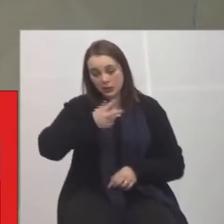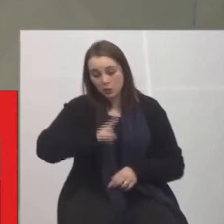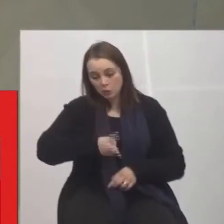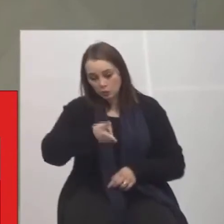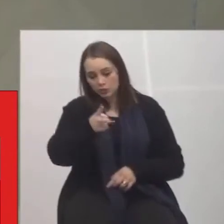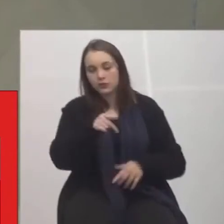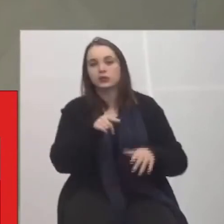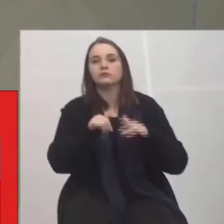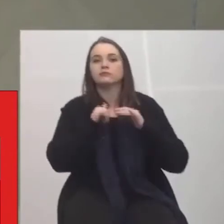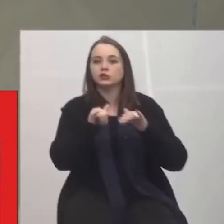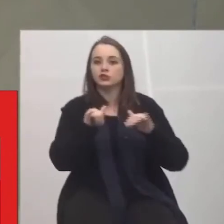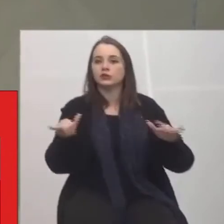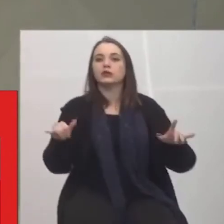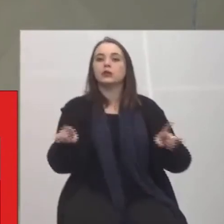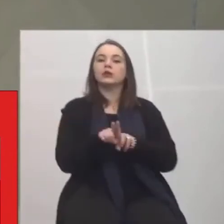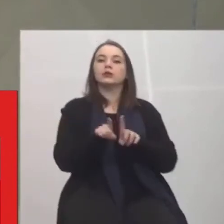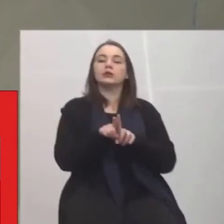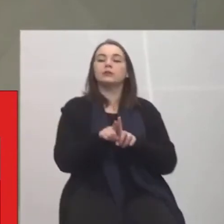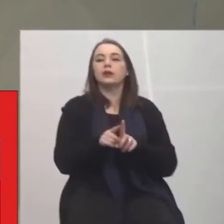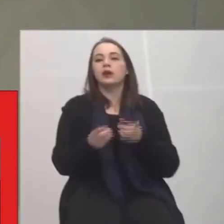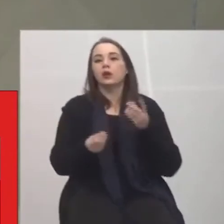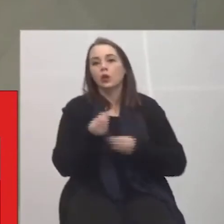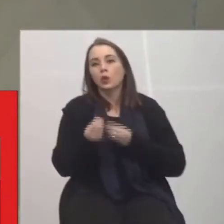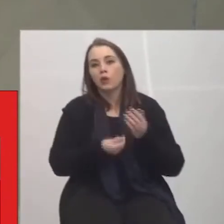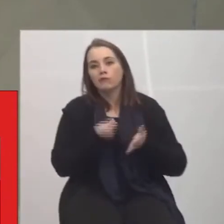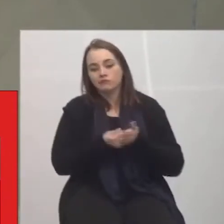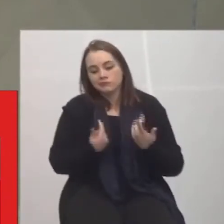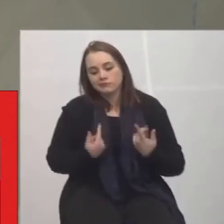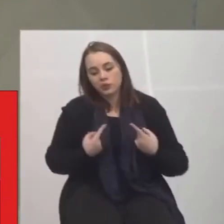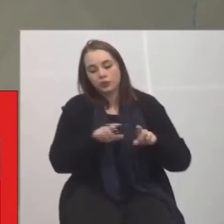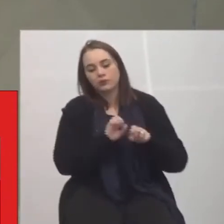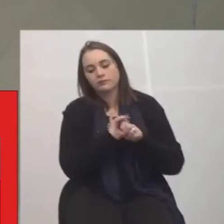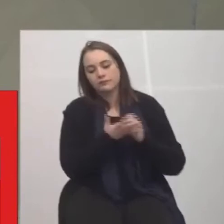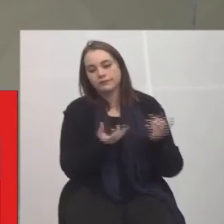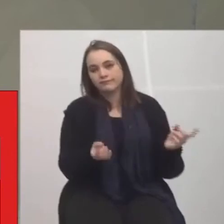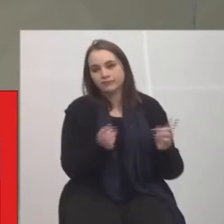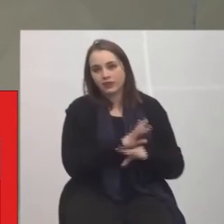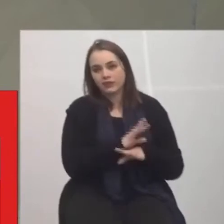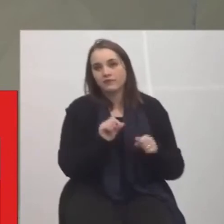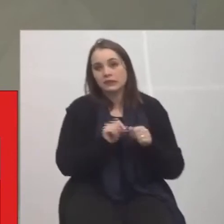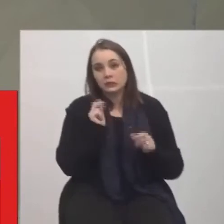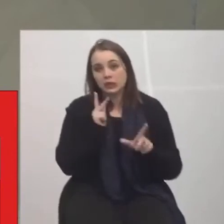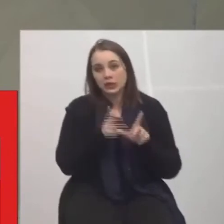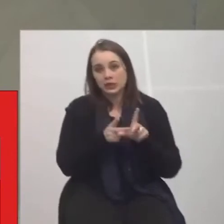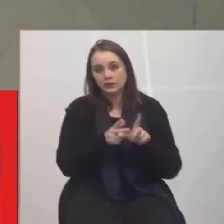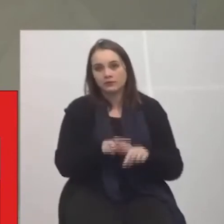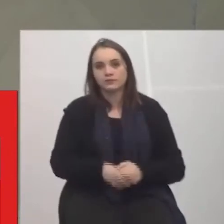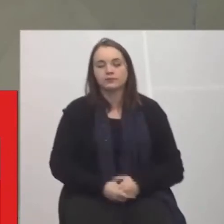andamento e também medidas de enfrentamento à pandemia, tá, com realização de lives.